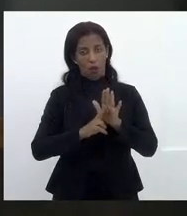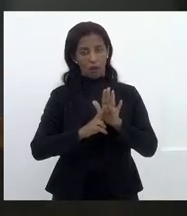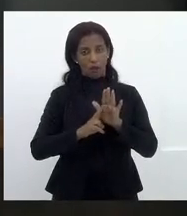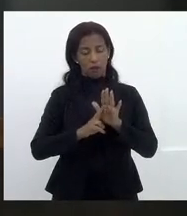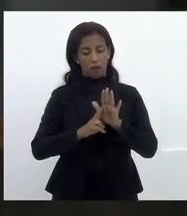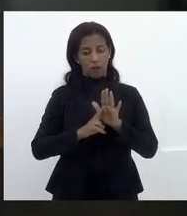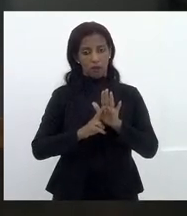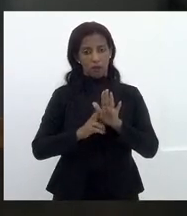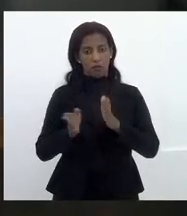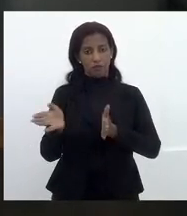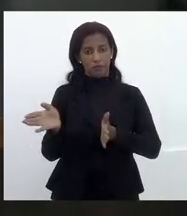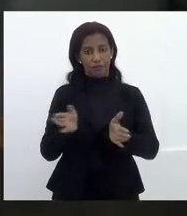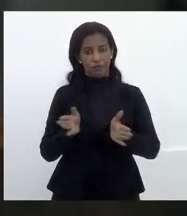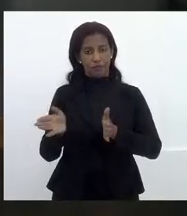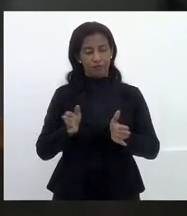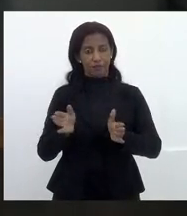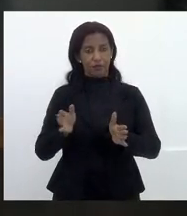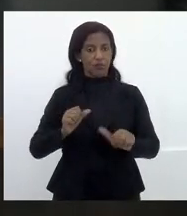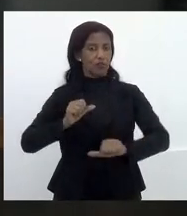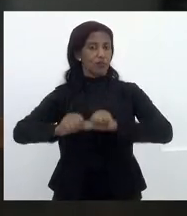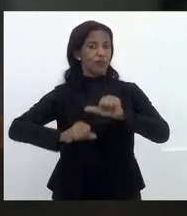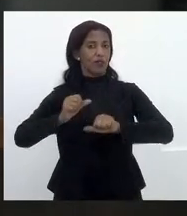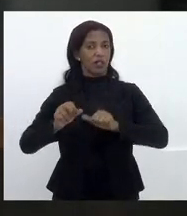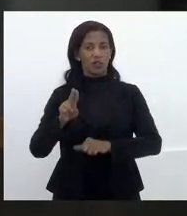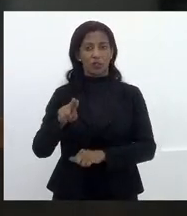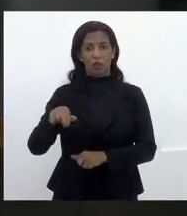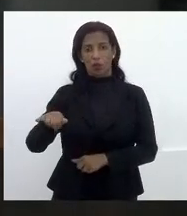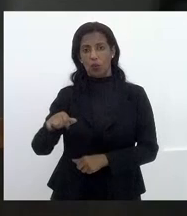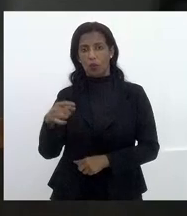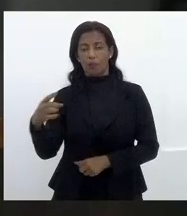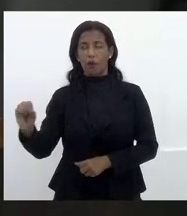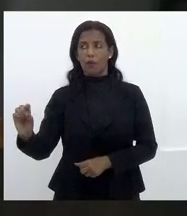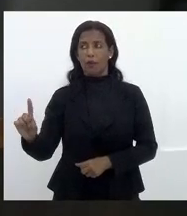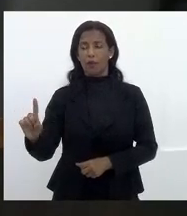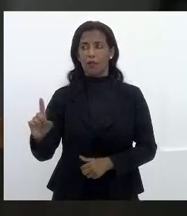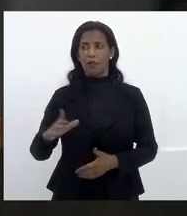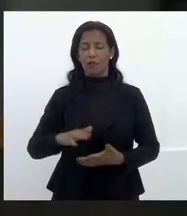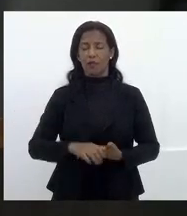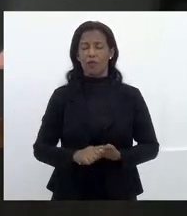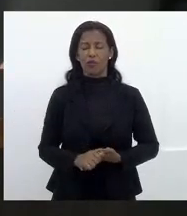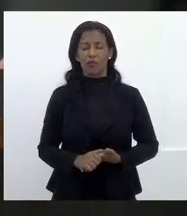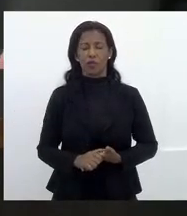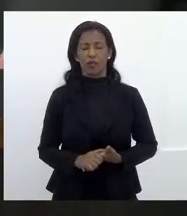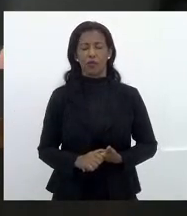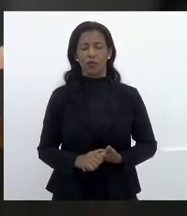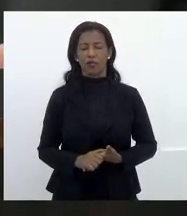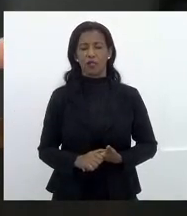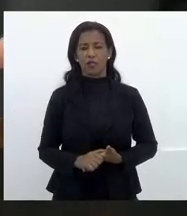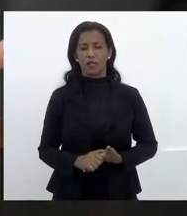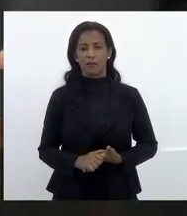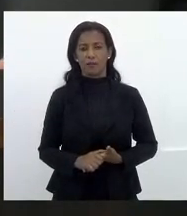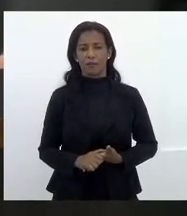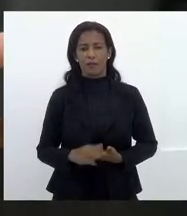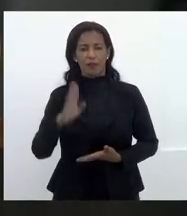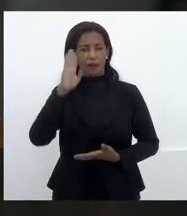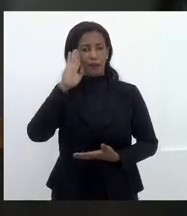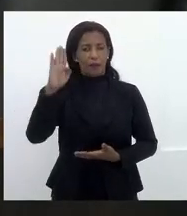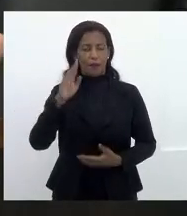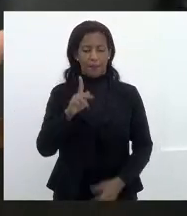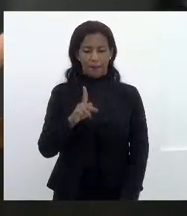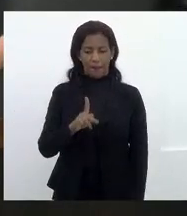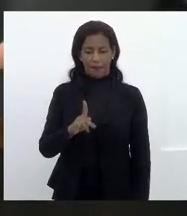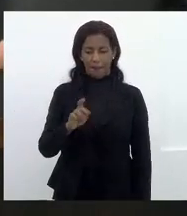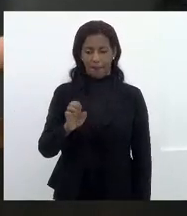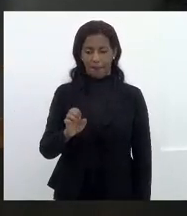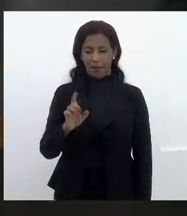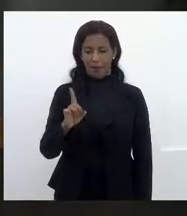diferentes da regra de transição da União e principalmente quanto ao pedágio para se aposentar o